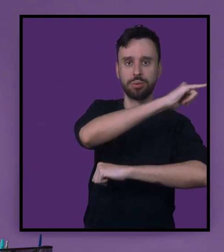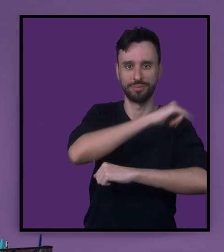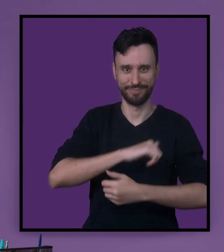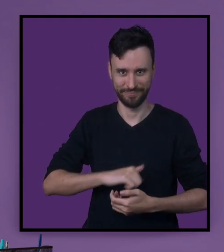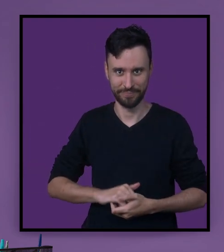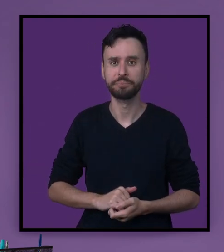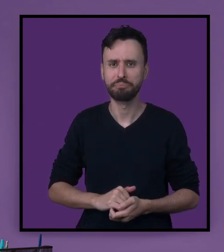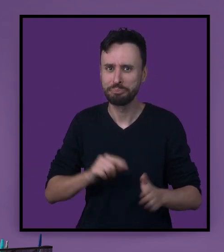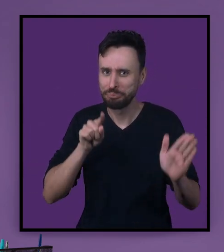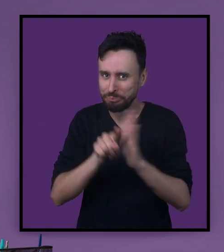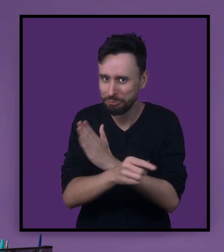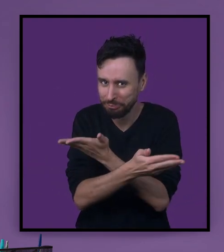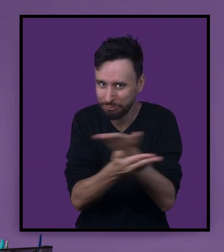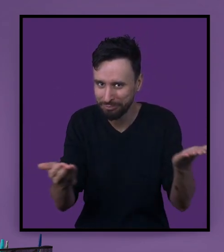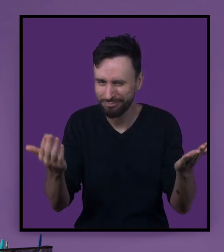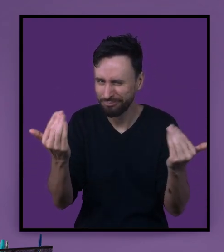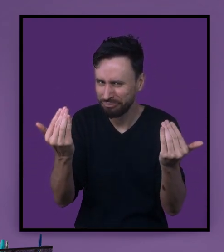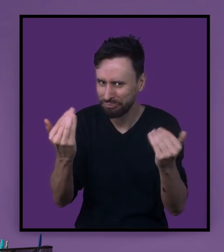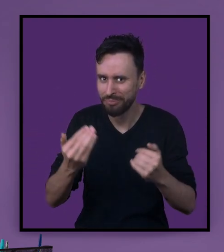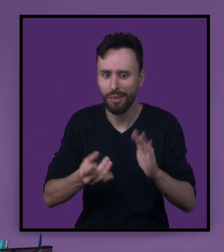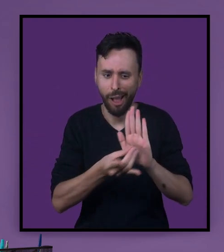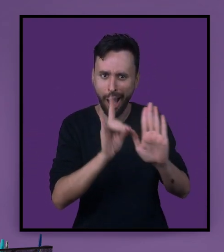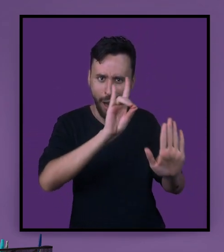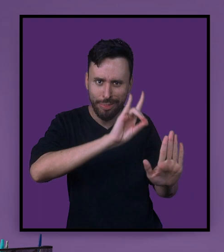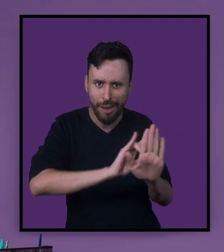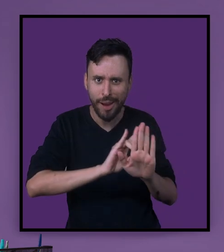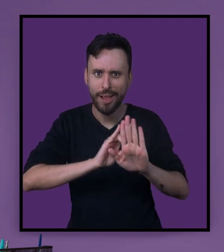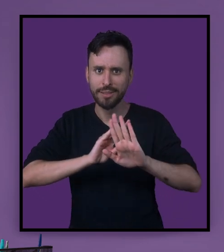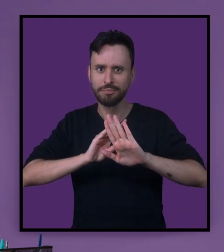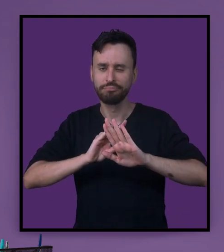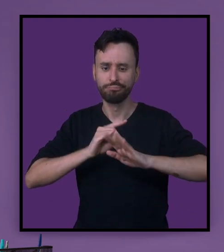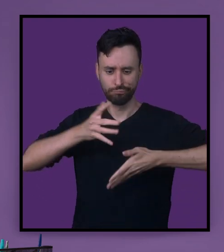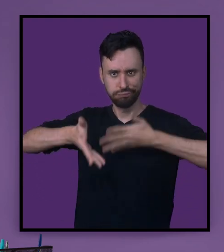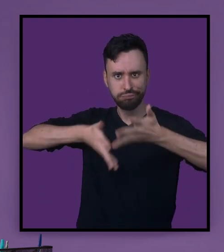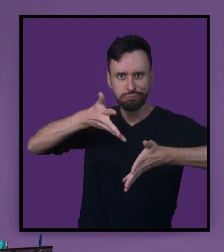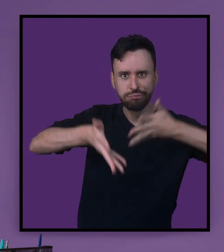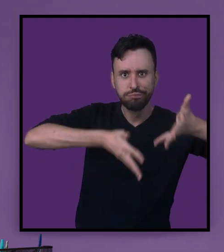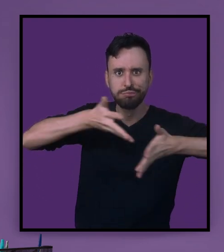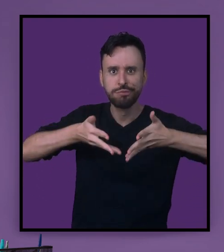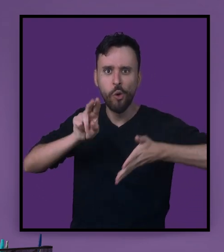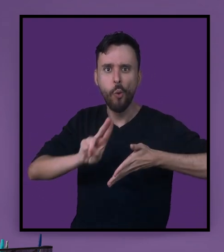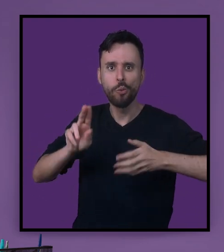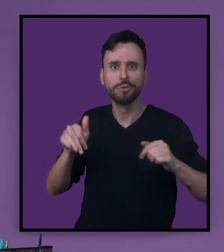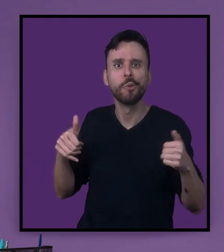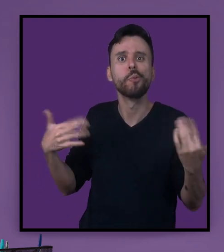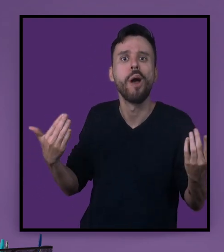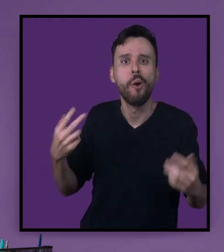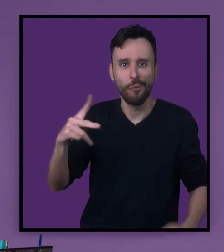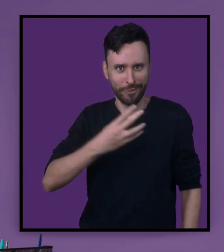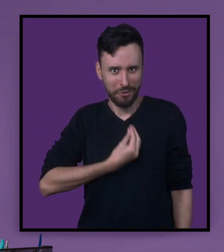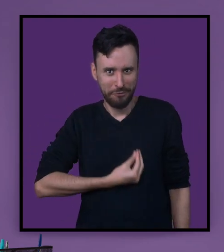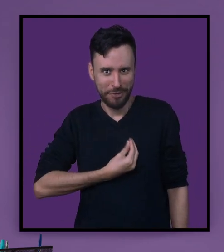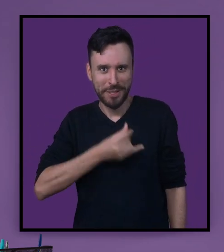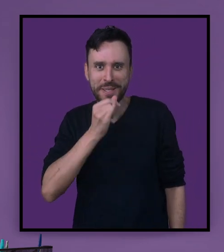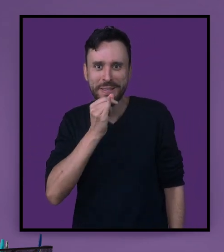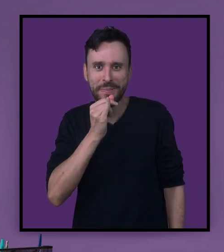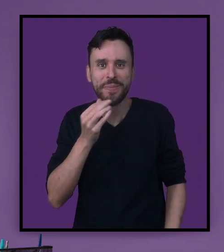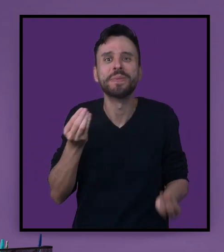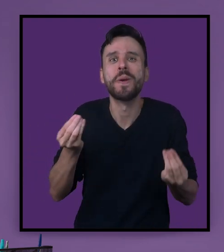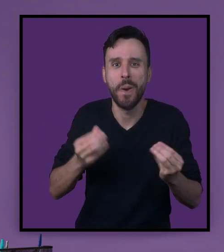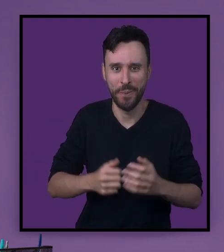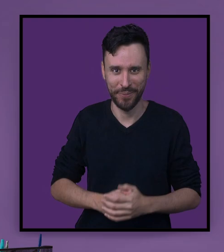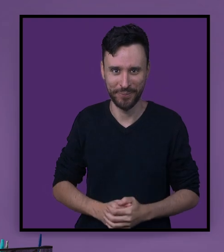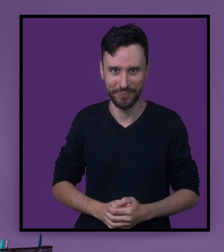Agora, me diz aqui, qual exemplo de catacrese você usa no seu dia a dia?